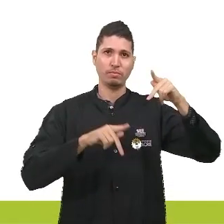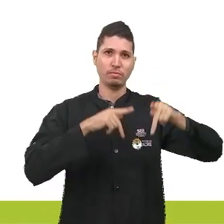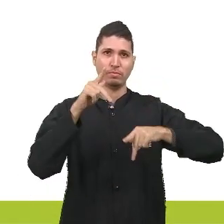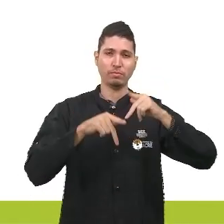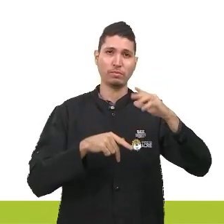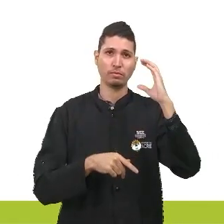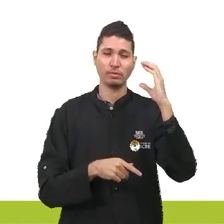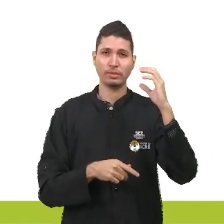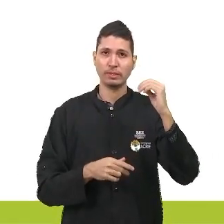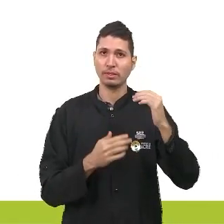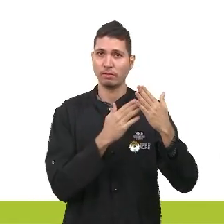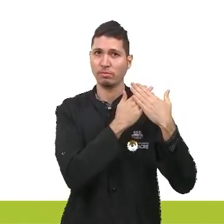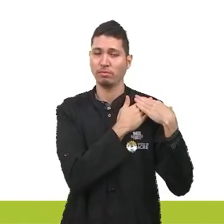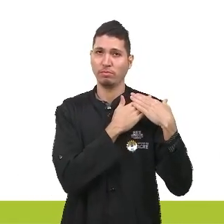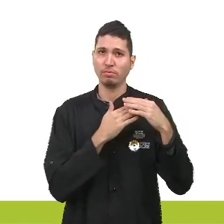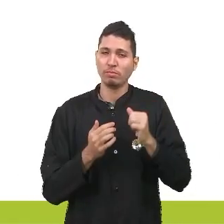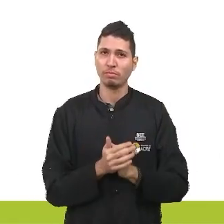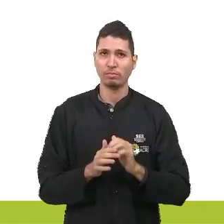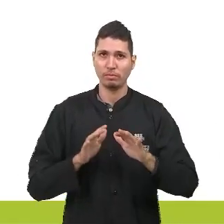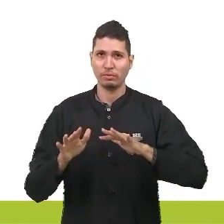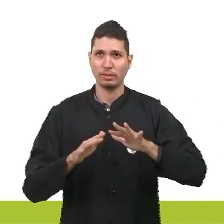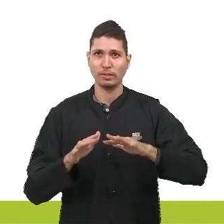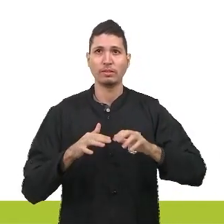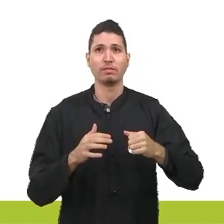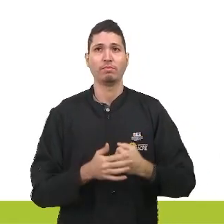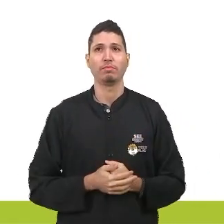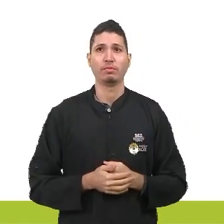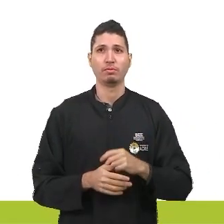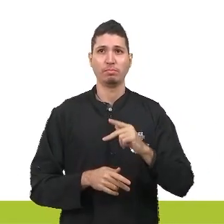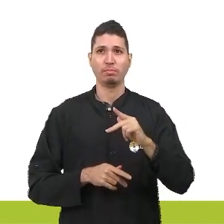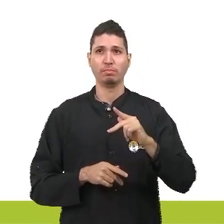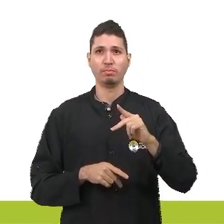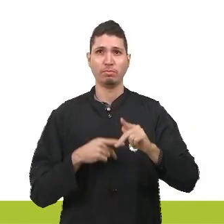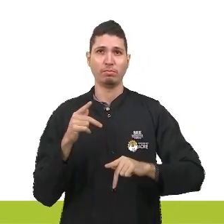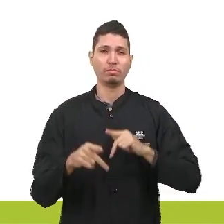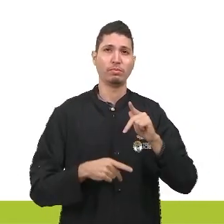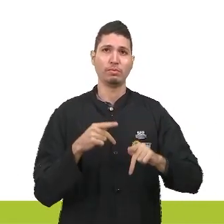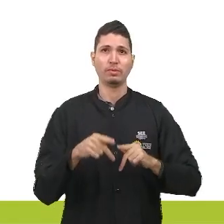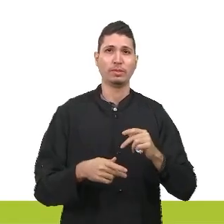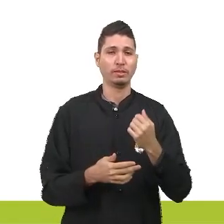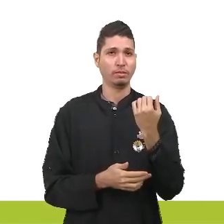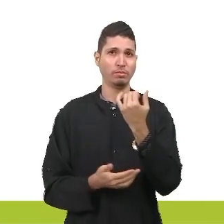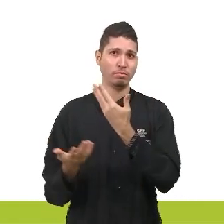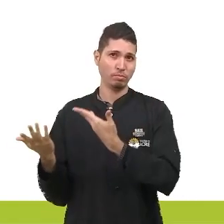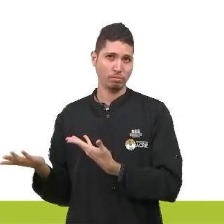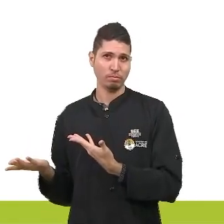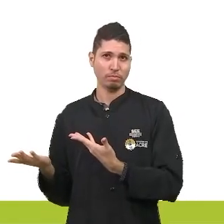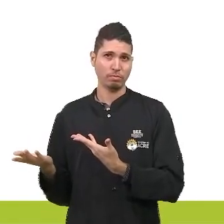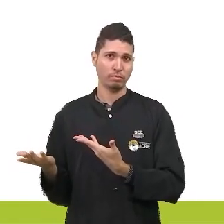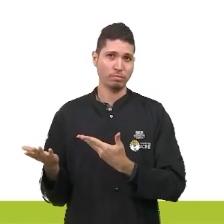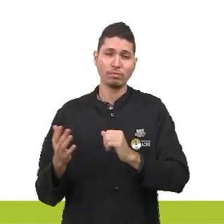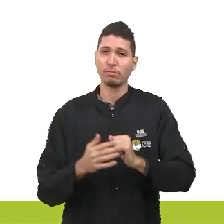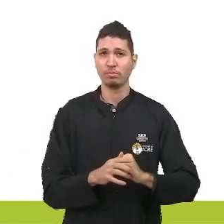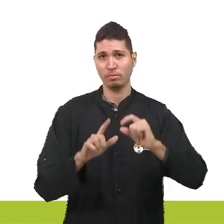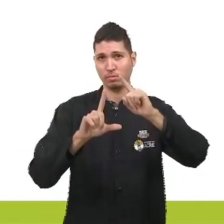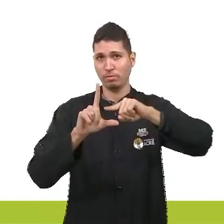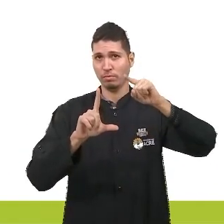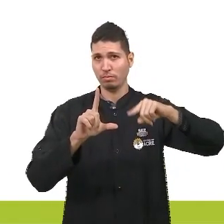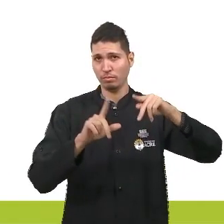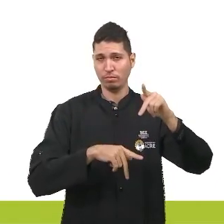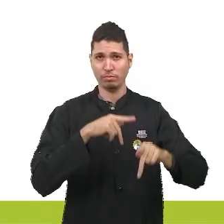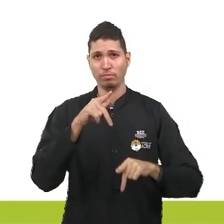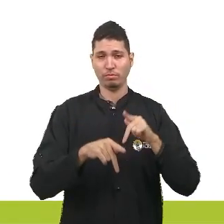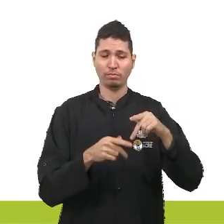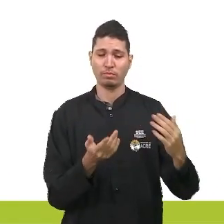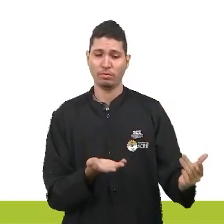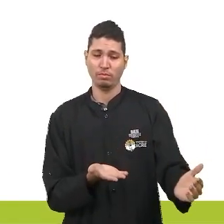por estudar as dinâmicas da população, IBGE, Instituto Brasileiro de Geografia e Estatística, e esse censo demográfico, que é coletar